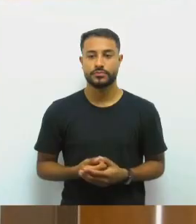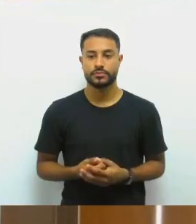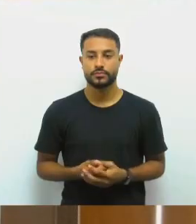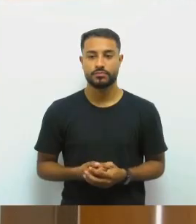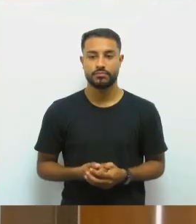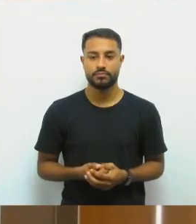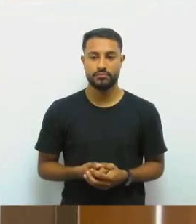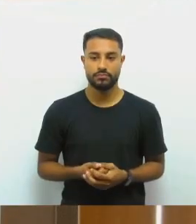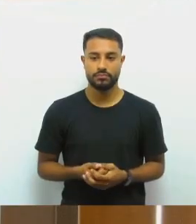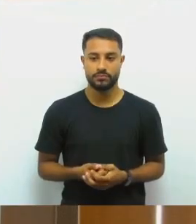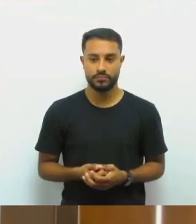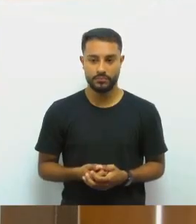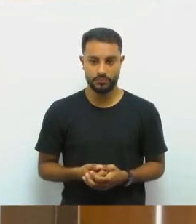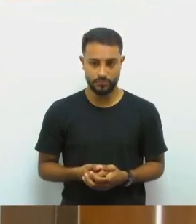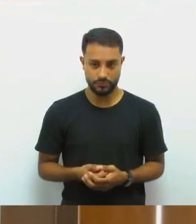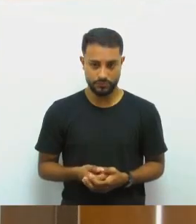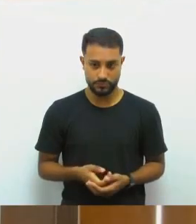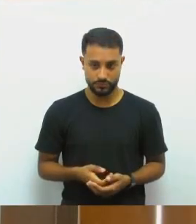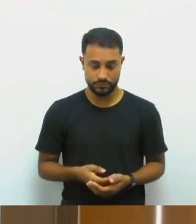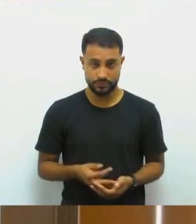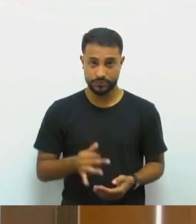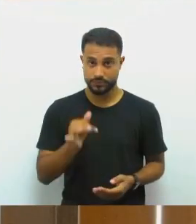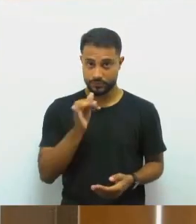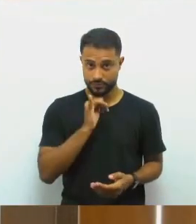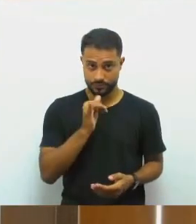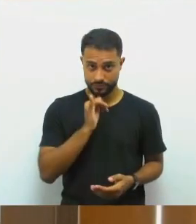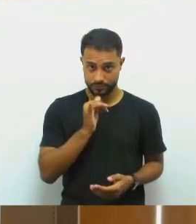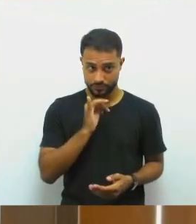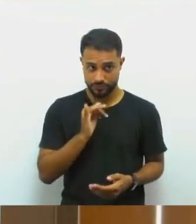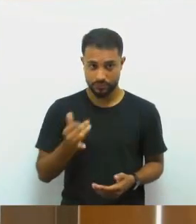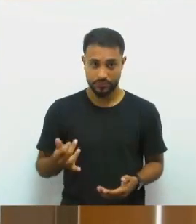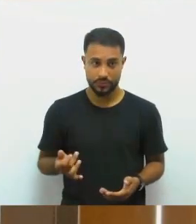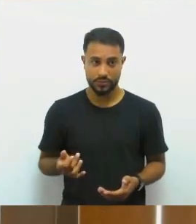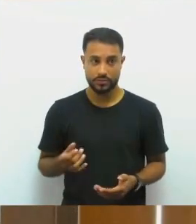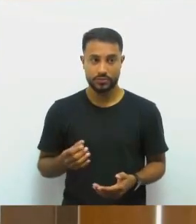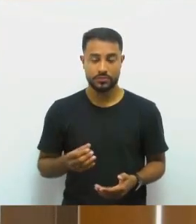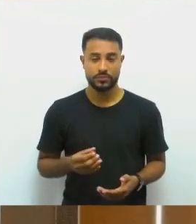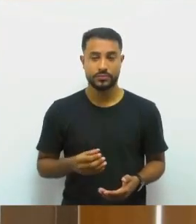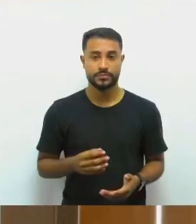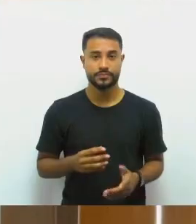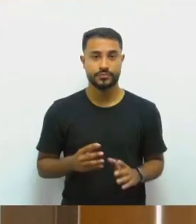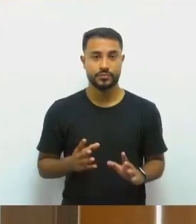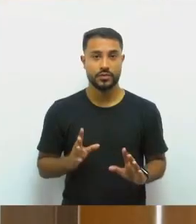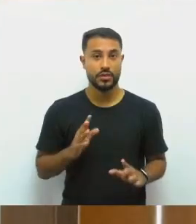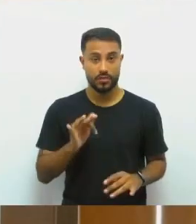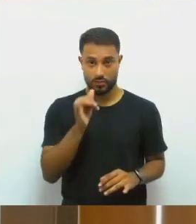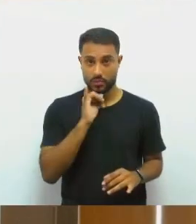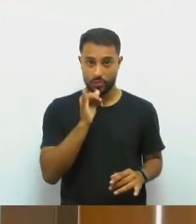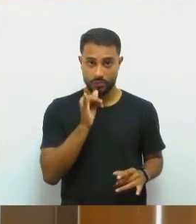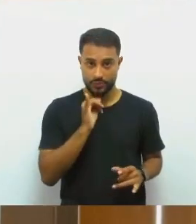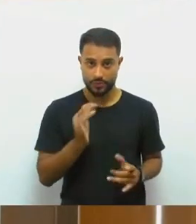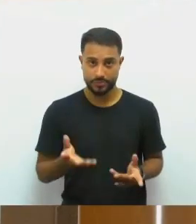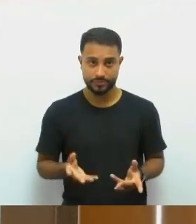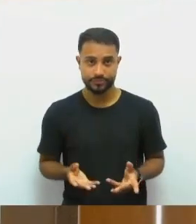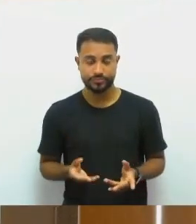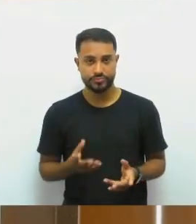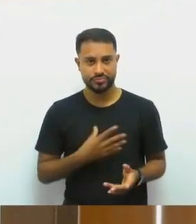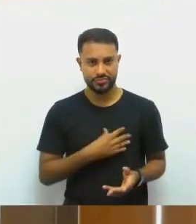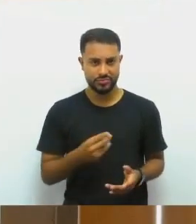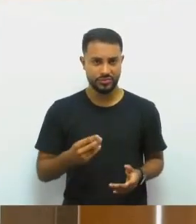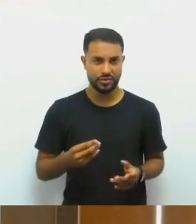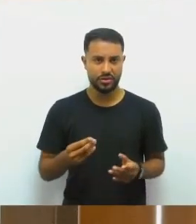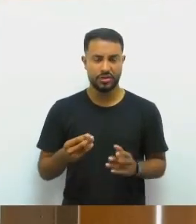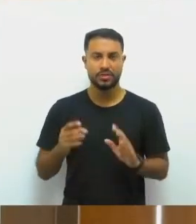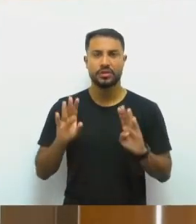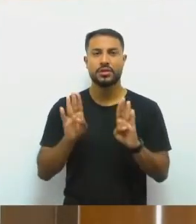Chapinha, por exemplo, o filho chega em casa da Brasfels e diz assim, o pai fala